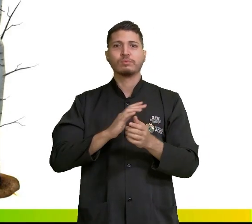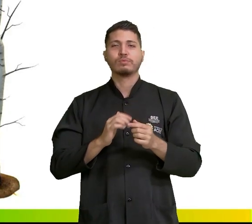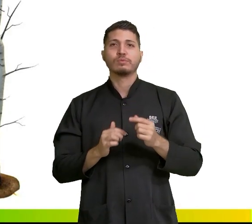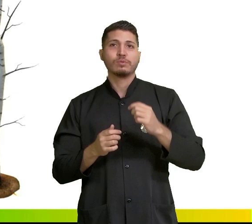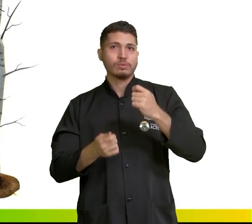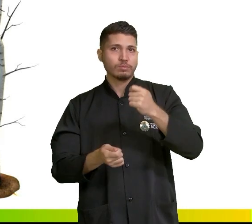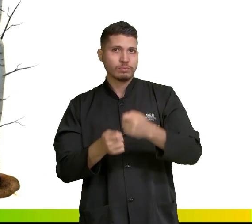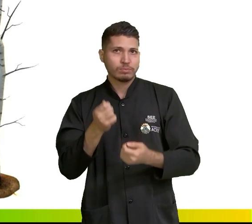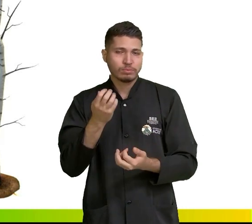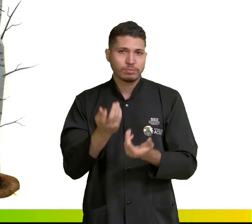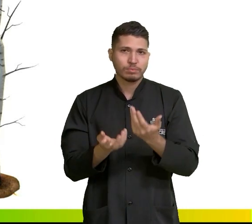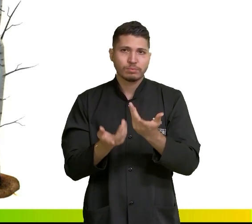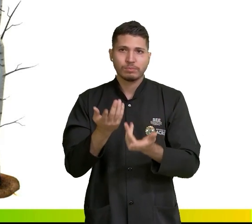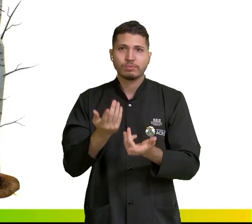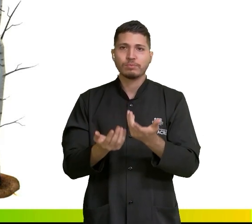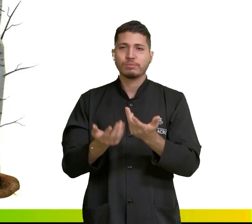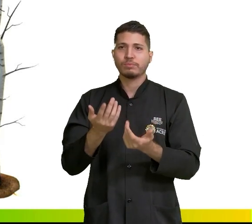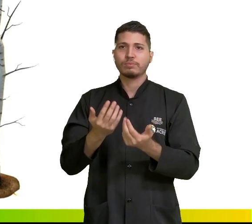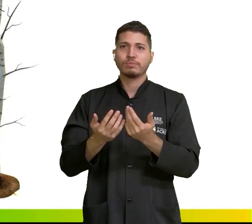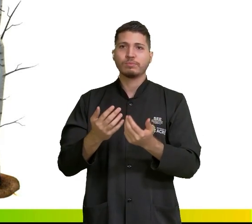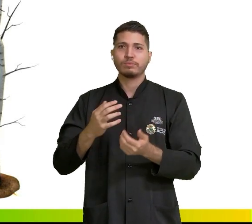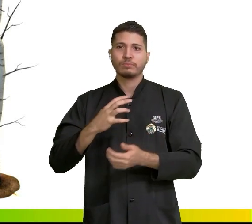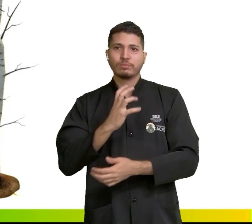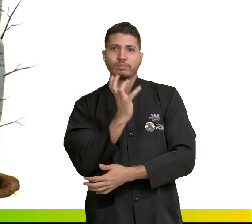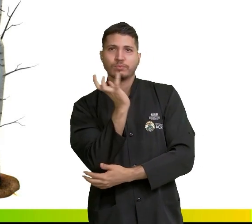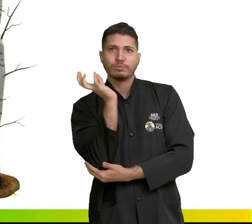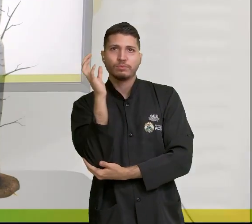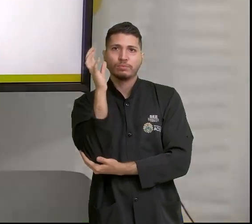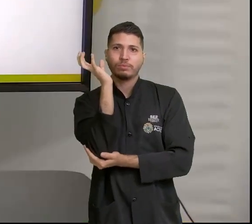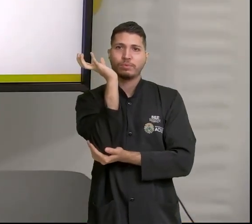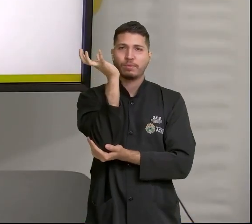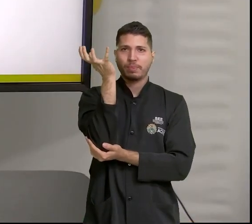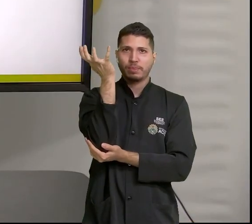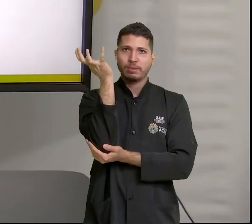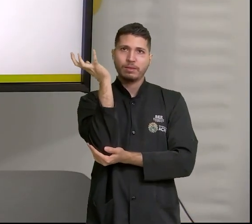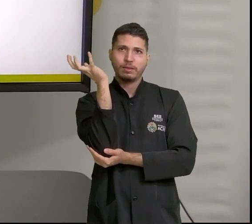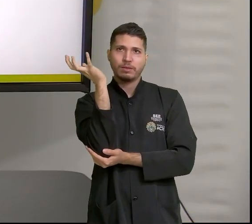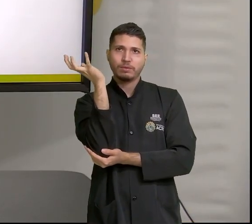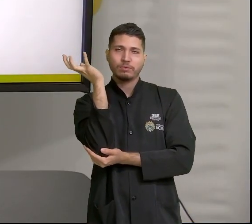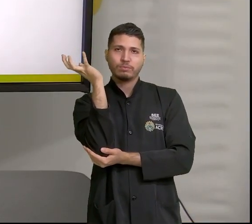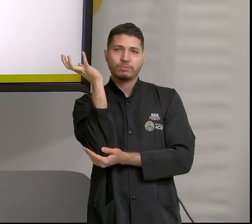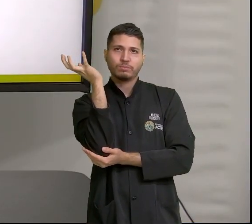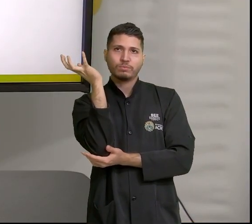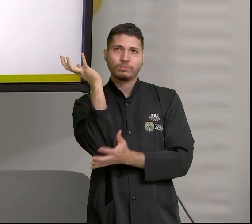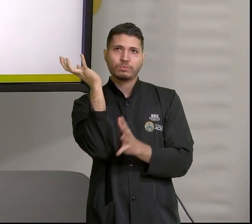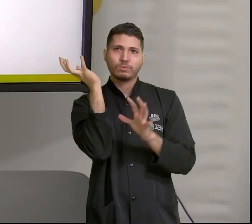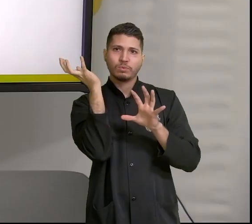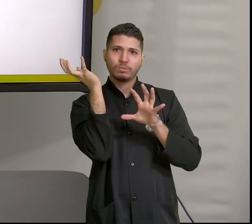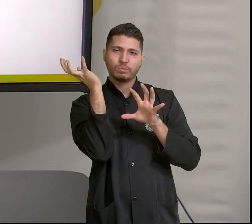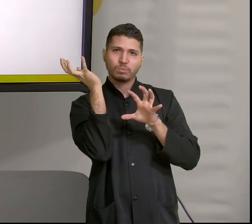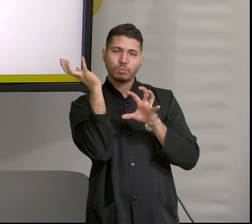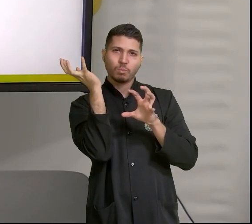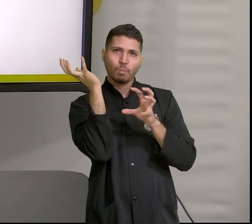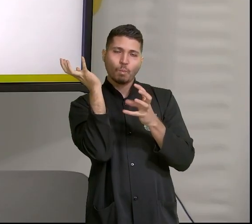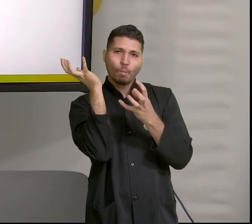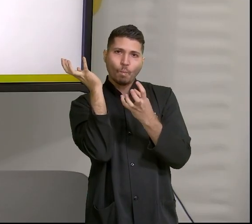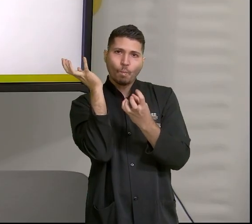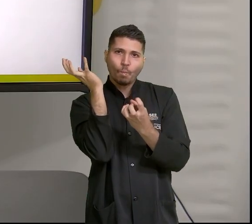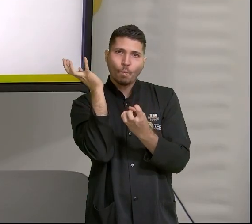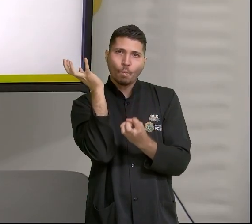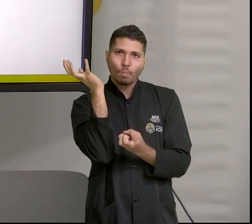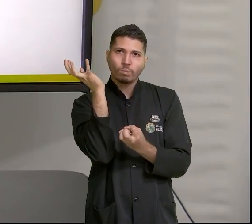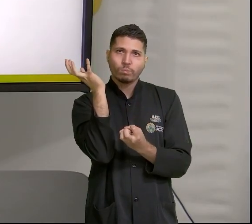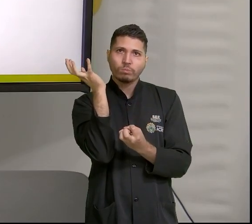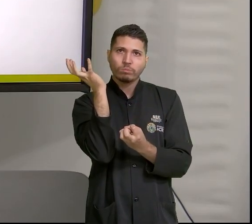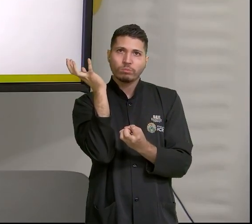as queimadas e a gente também tem uma figura em que aqui já aparece esses recursos muitas vezes escassos.